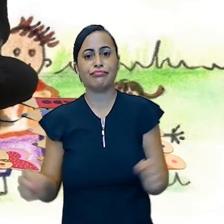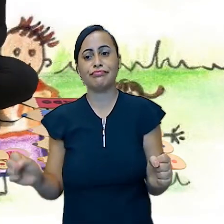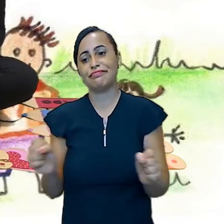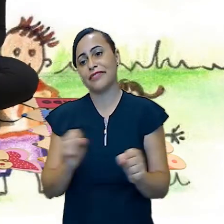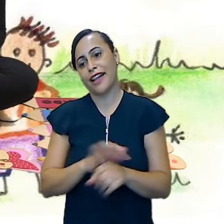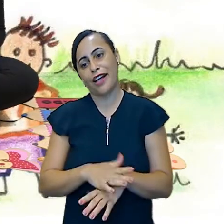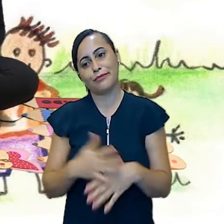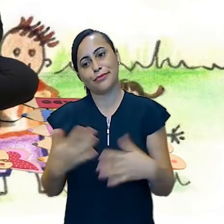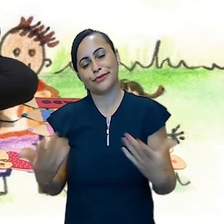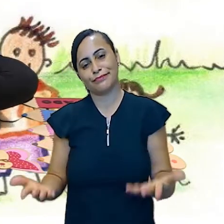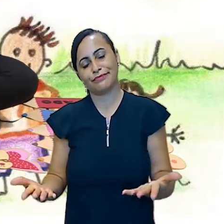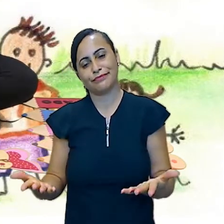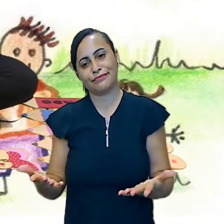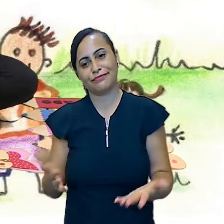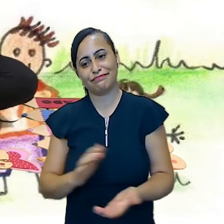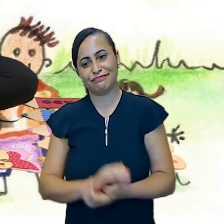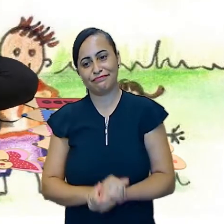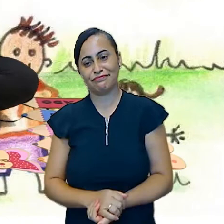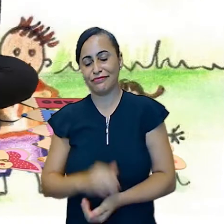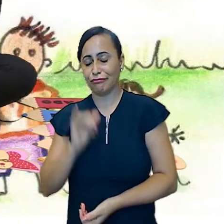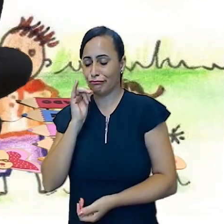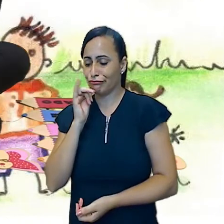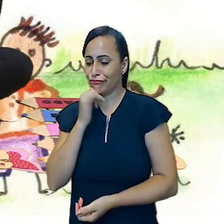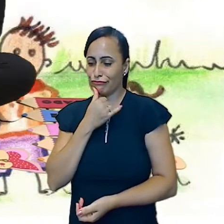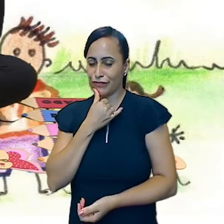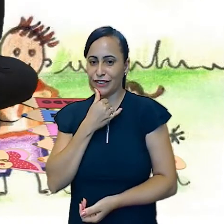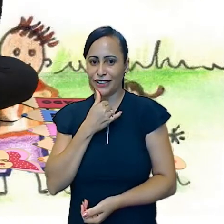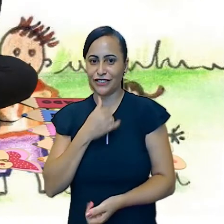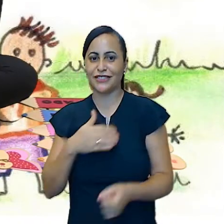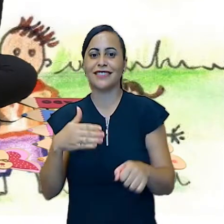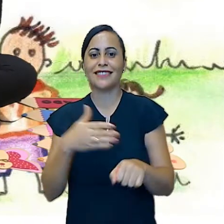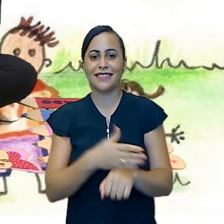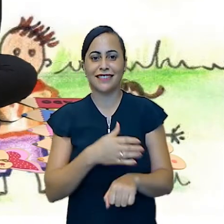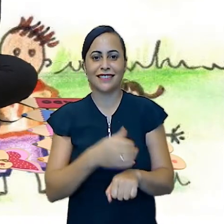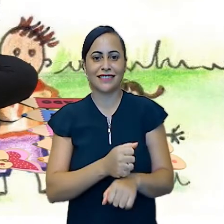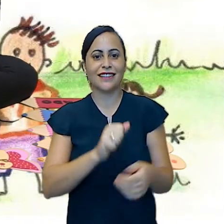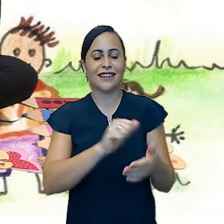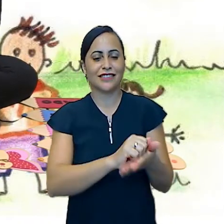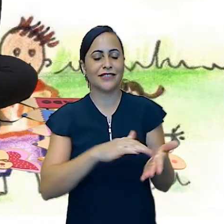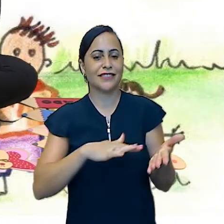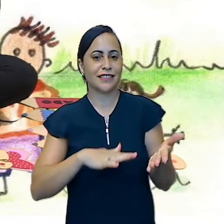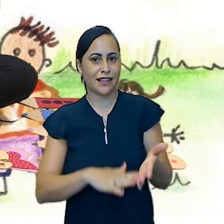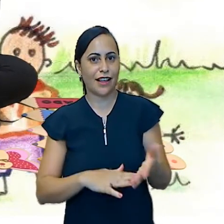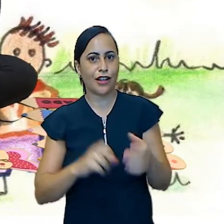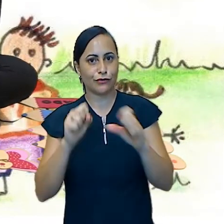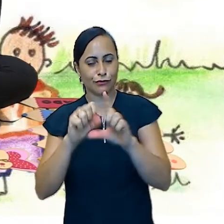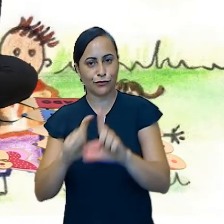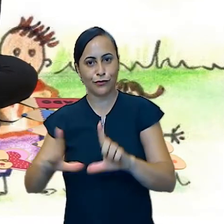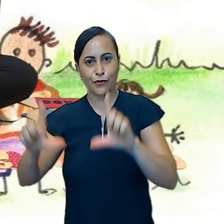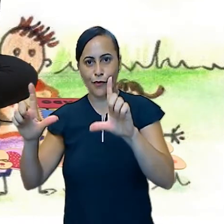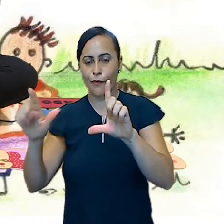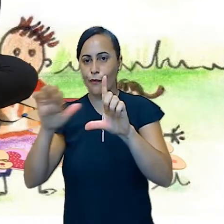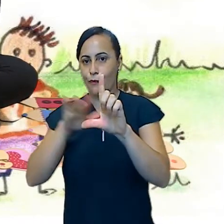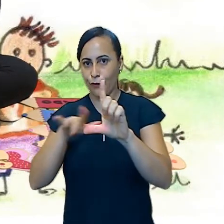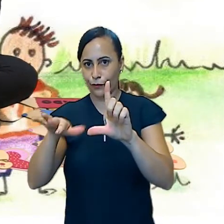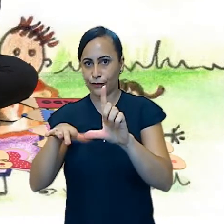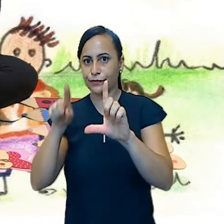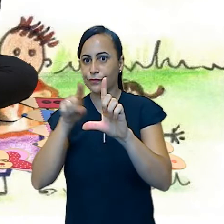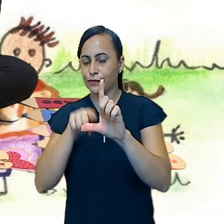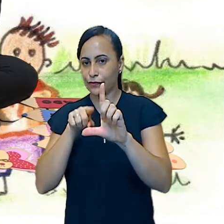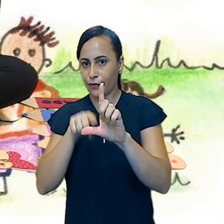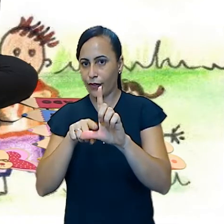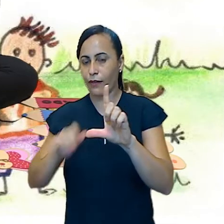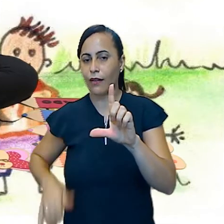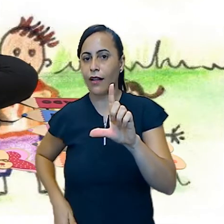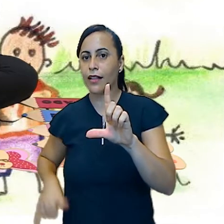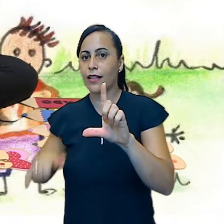Acabou, crianças. Que pena. E para acessar as nossas atividades da plataforma SMED GV,